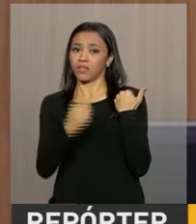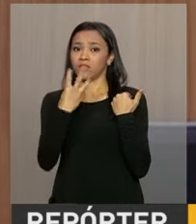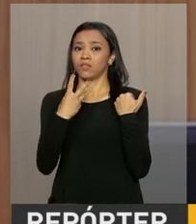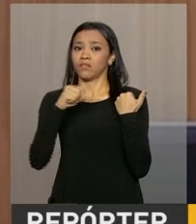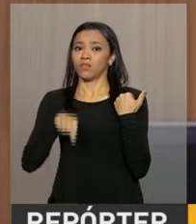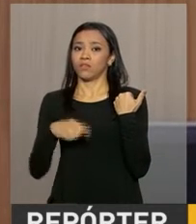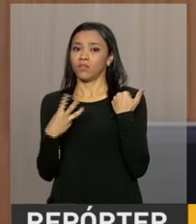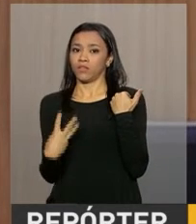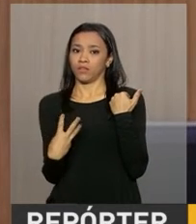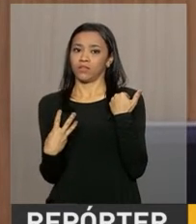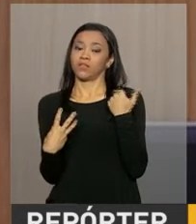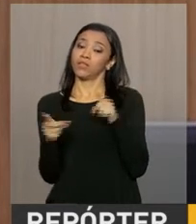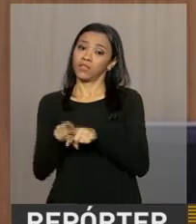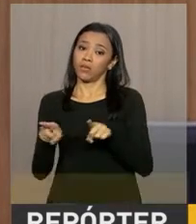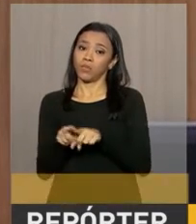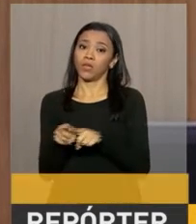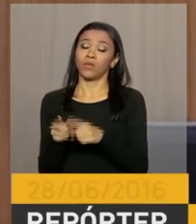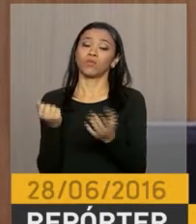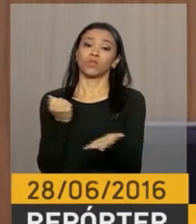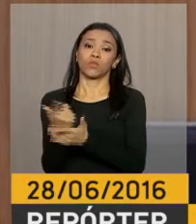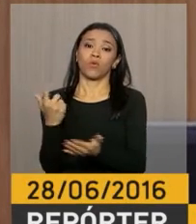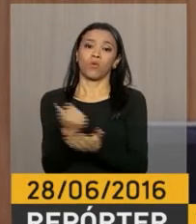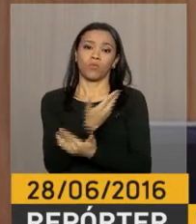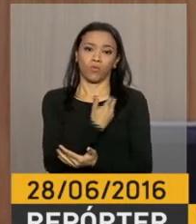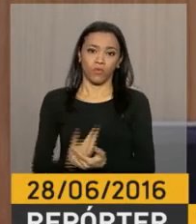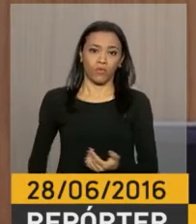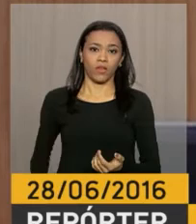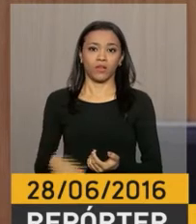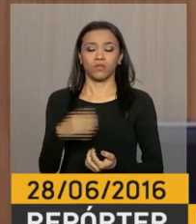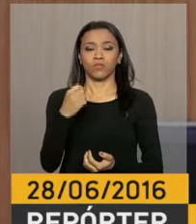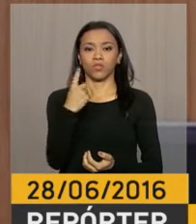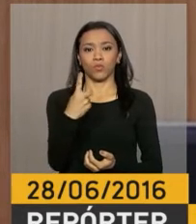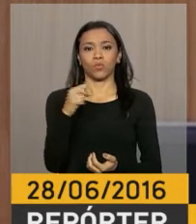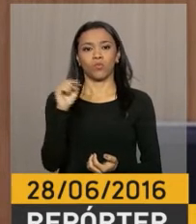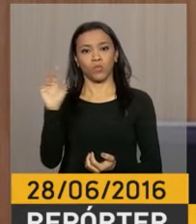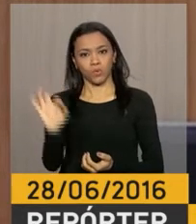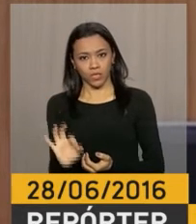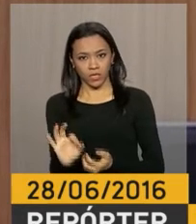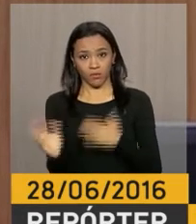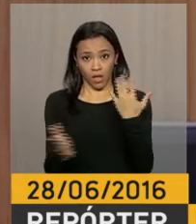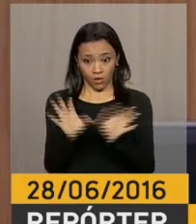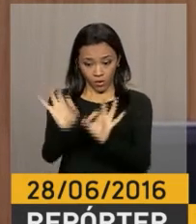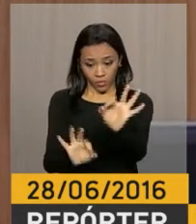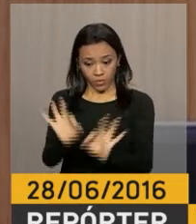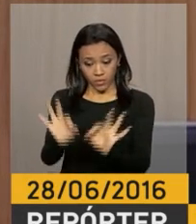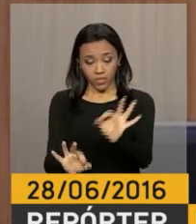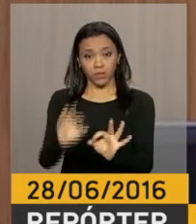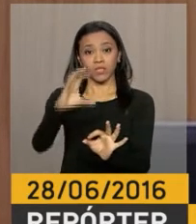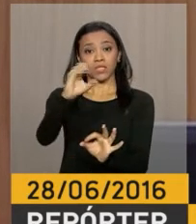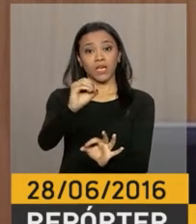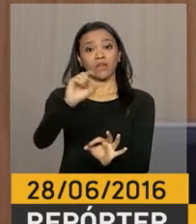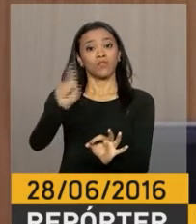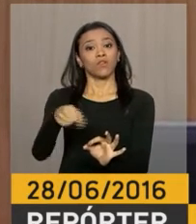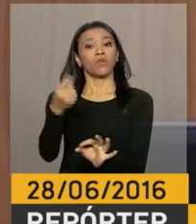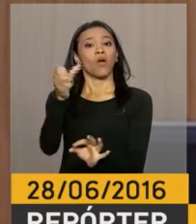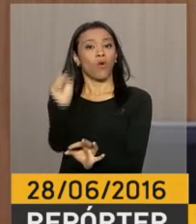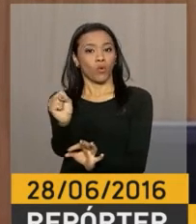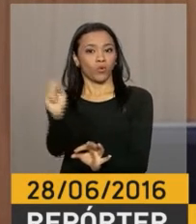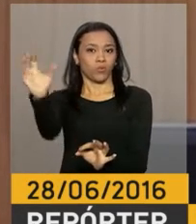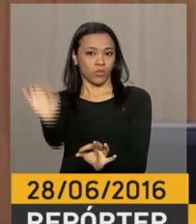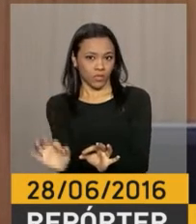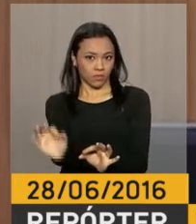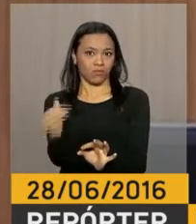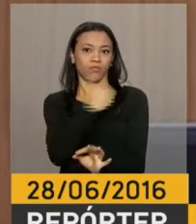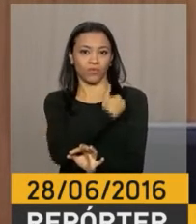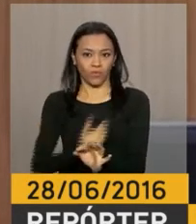3,3%. E consumo do governo, queda de 1% em 2015, projetamos agora uma queda de 0,8%, vindo de